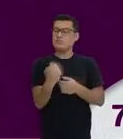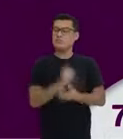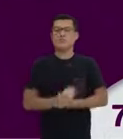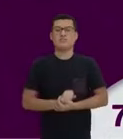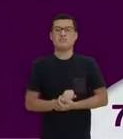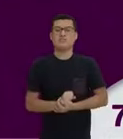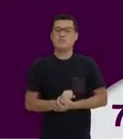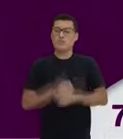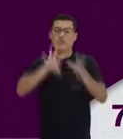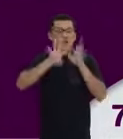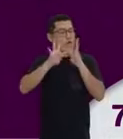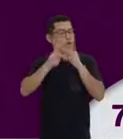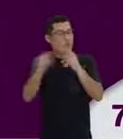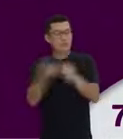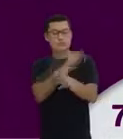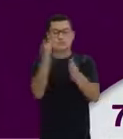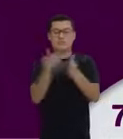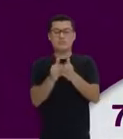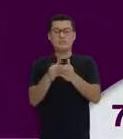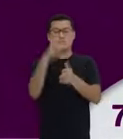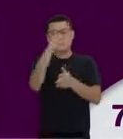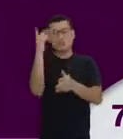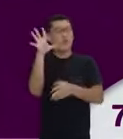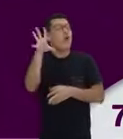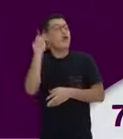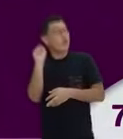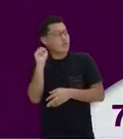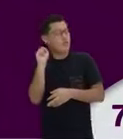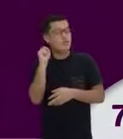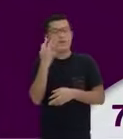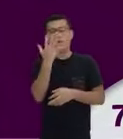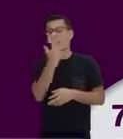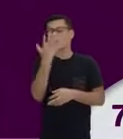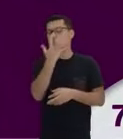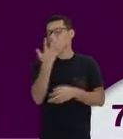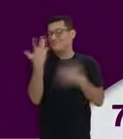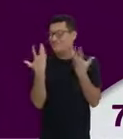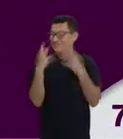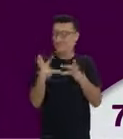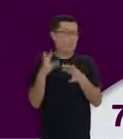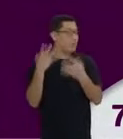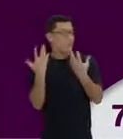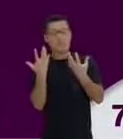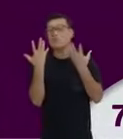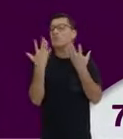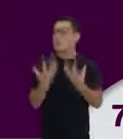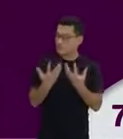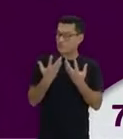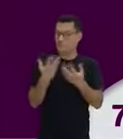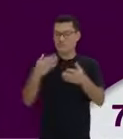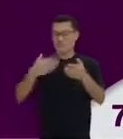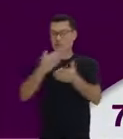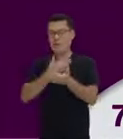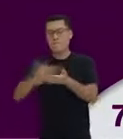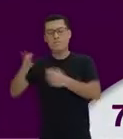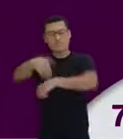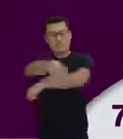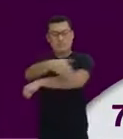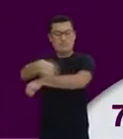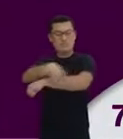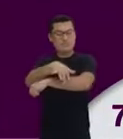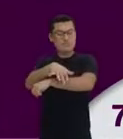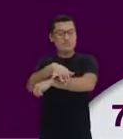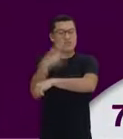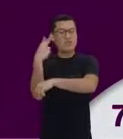é todos nós ouvimos música querendo ou não né tá dizendo que você passa na rua e você é